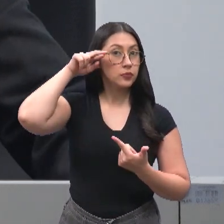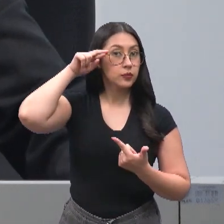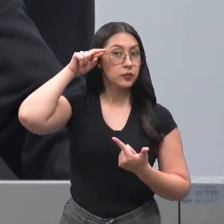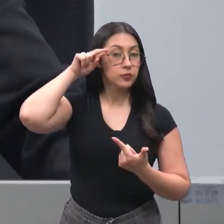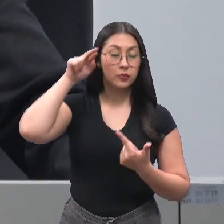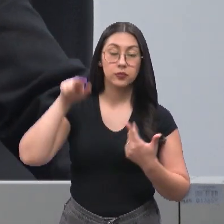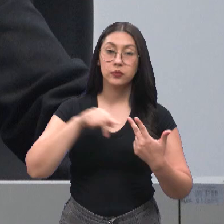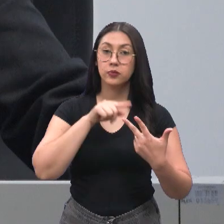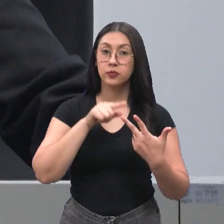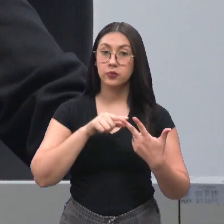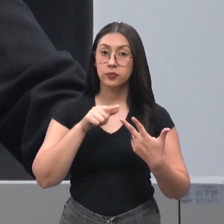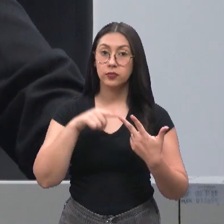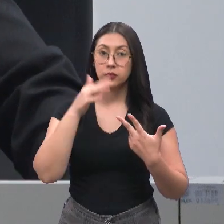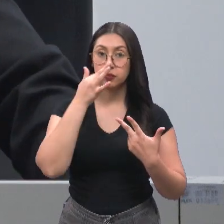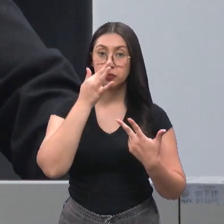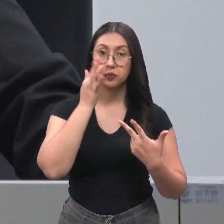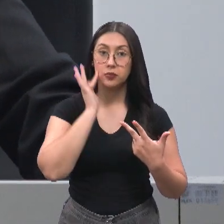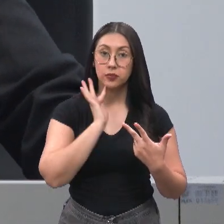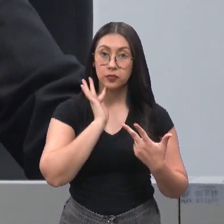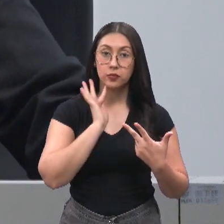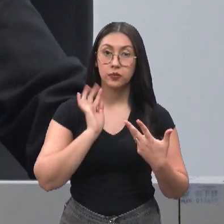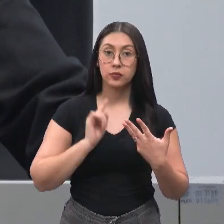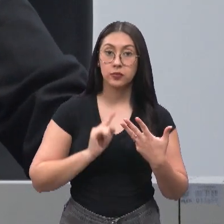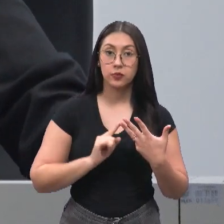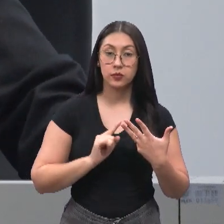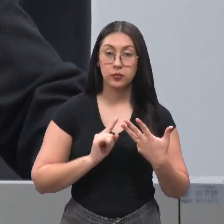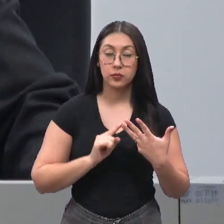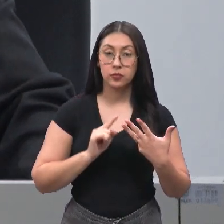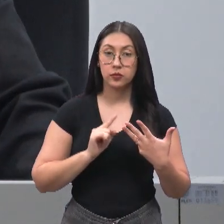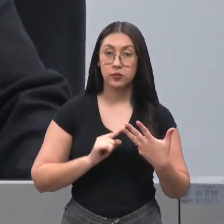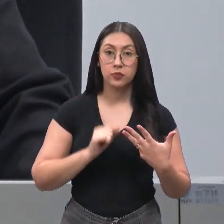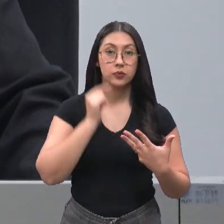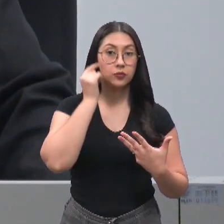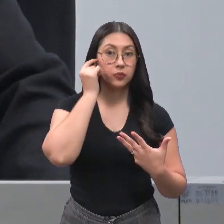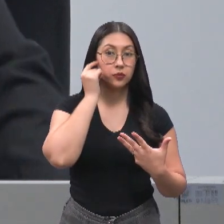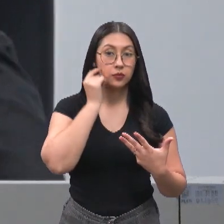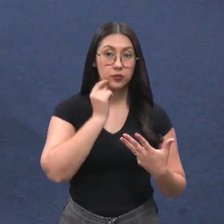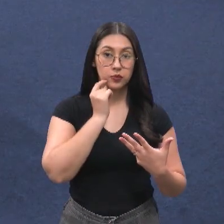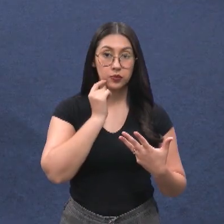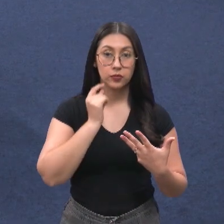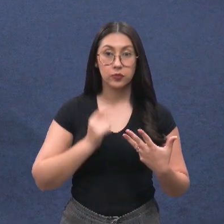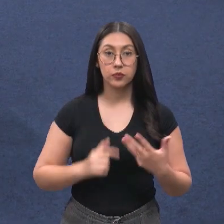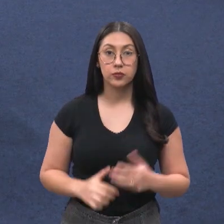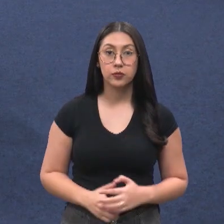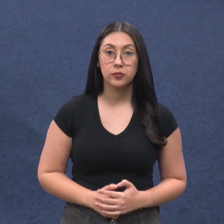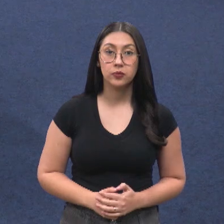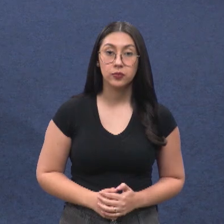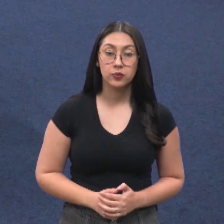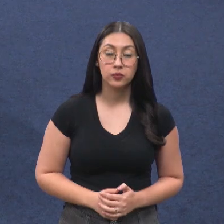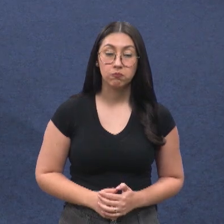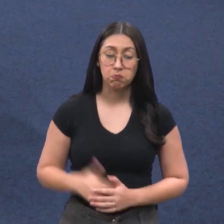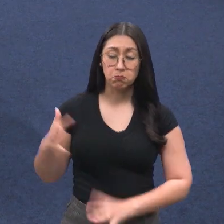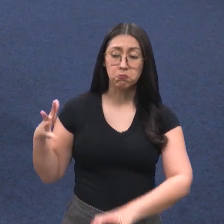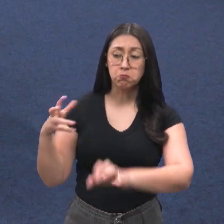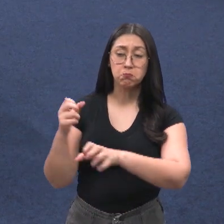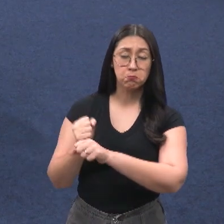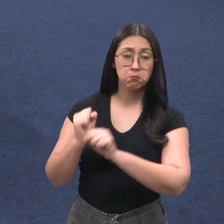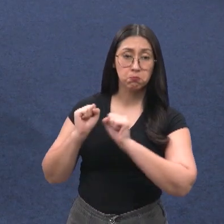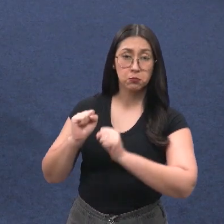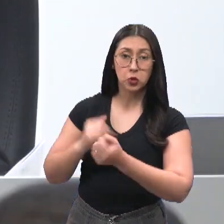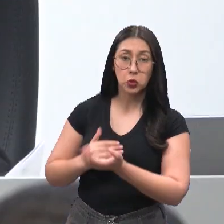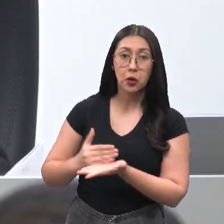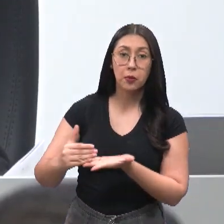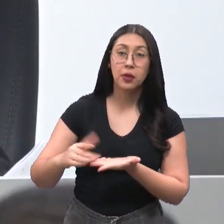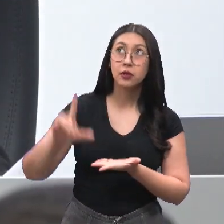vereador Fabião Zagueiro e vereador Gilson Campos, senhor presidente. Havendo número legal, sob a proteção